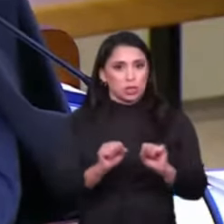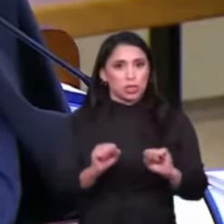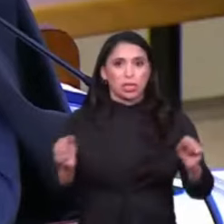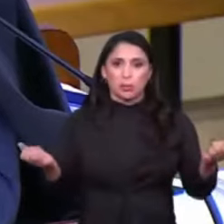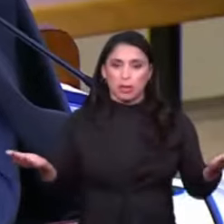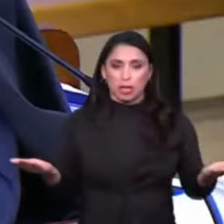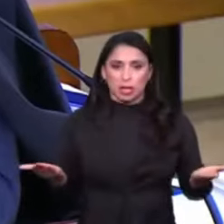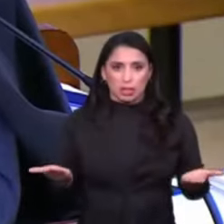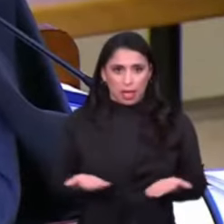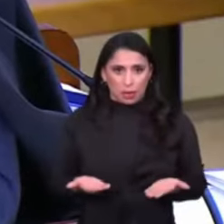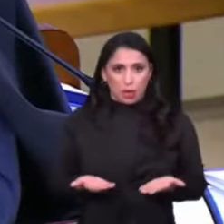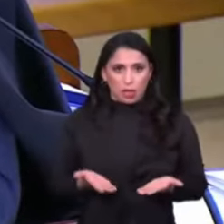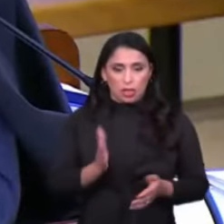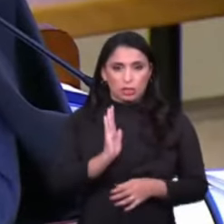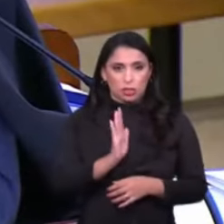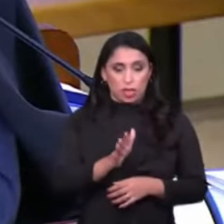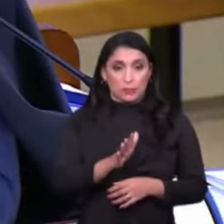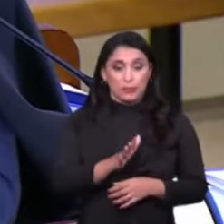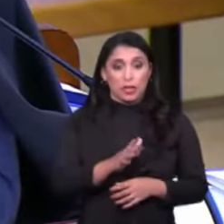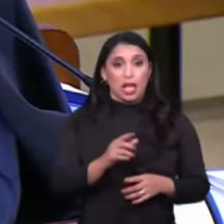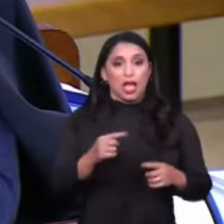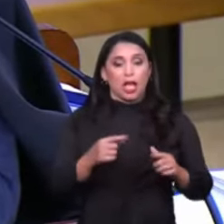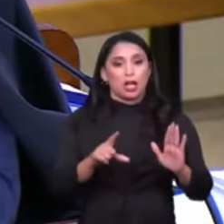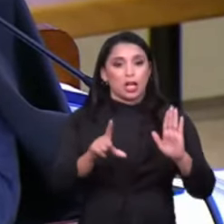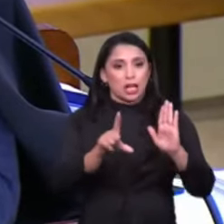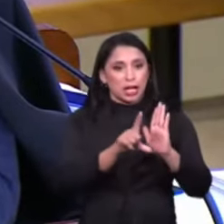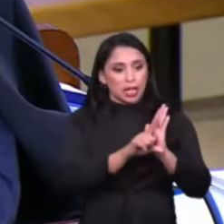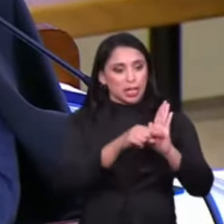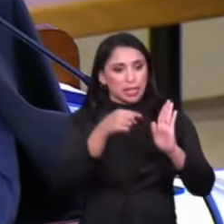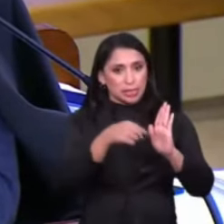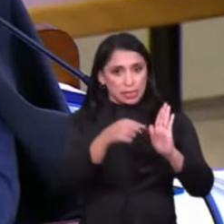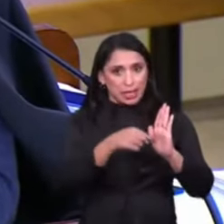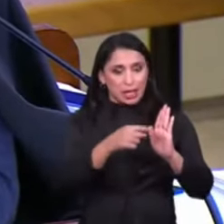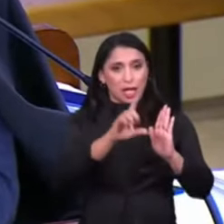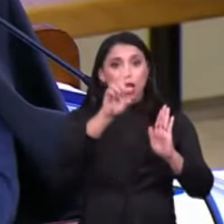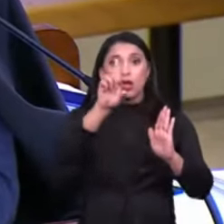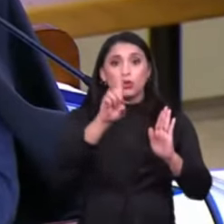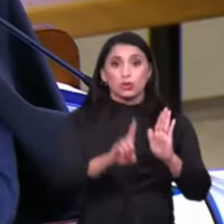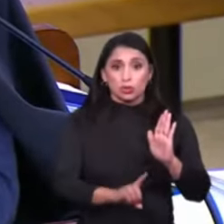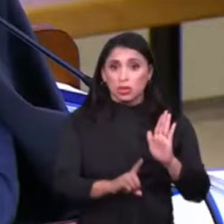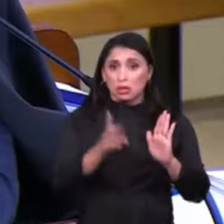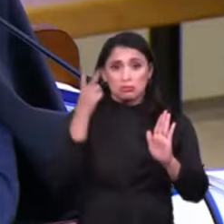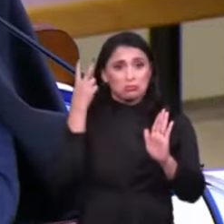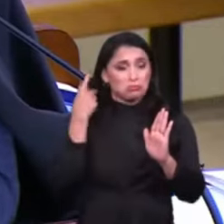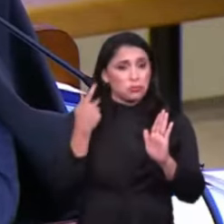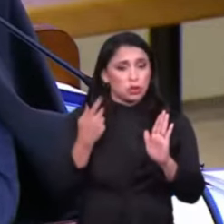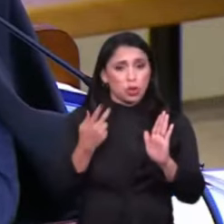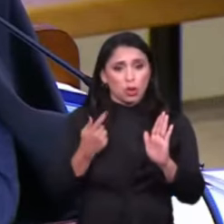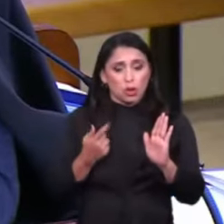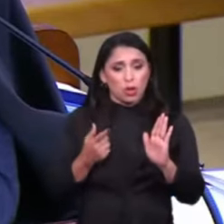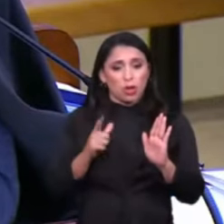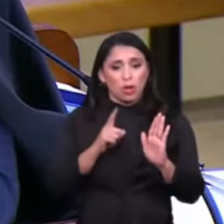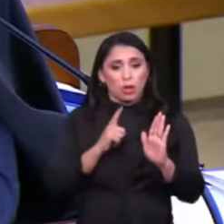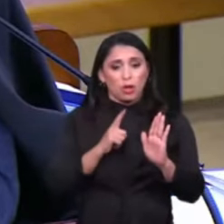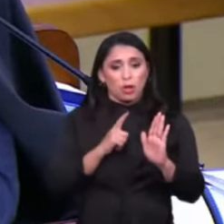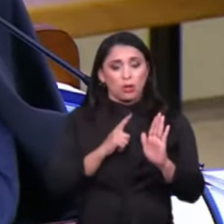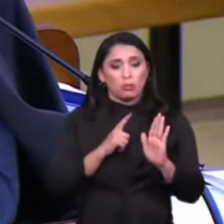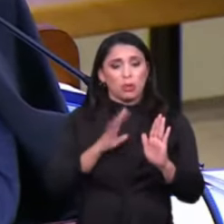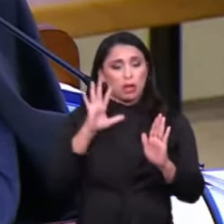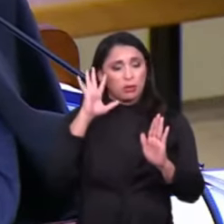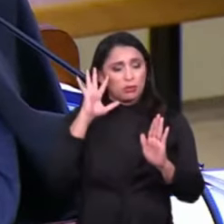atualmente. Legalizar significa que o direito considera um fato normal, insuscetível de qualquer